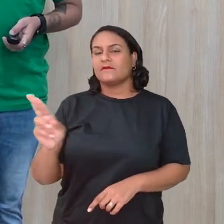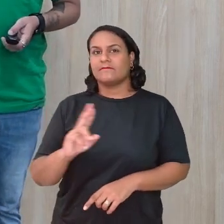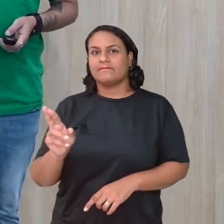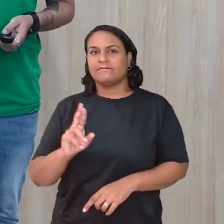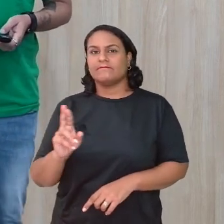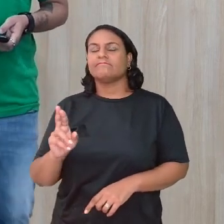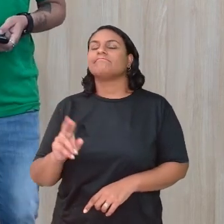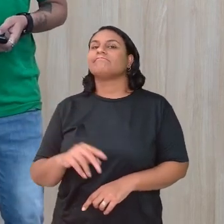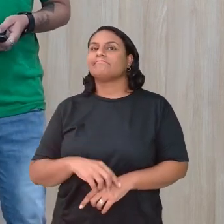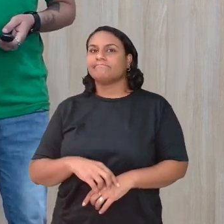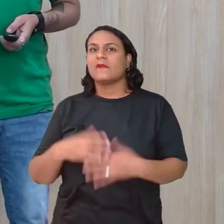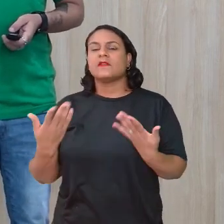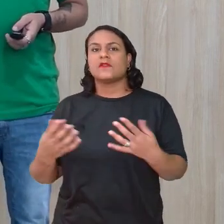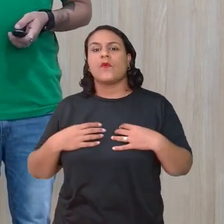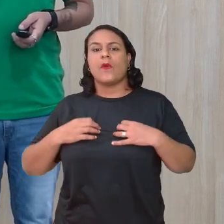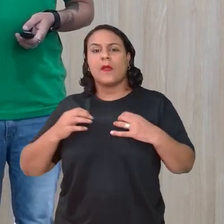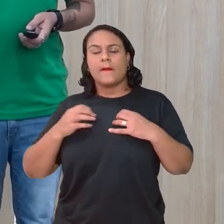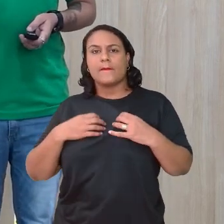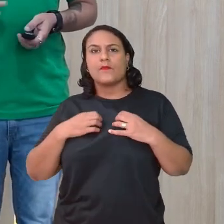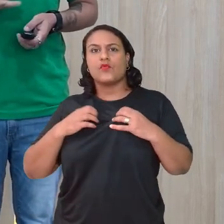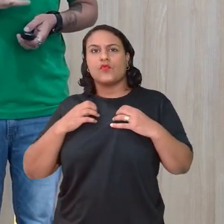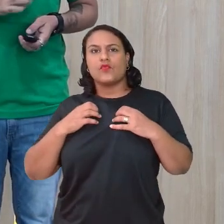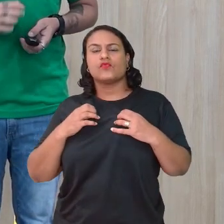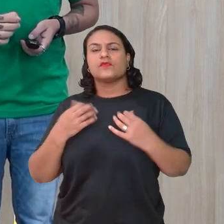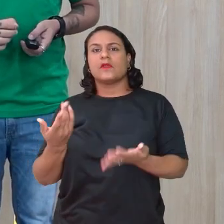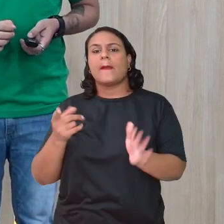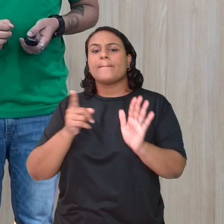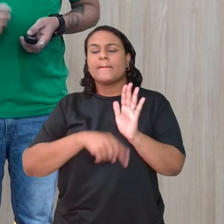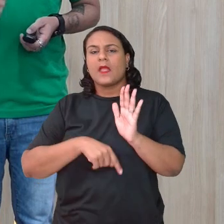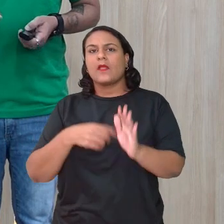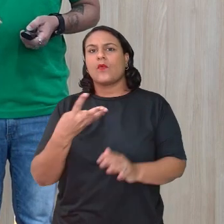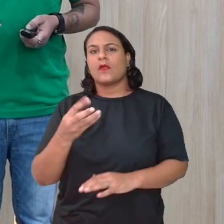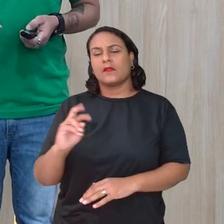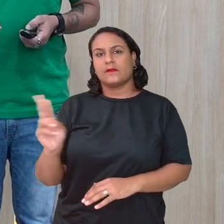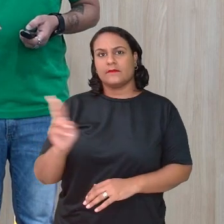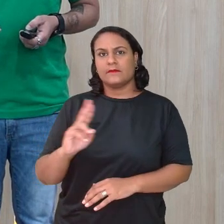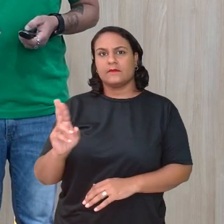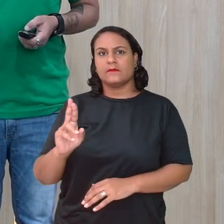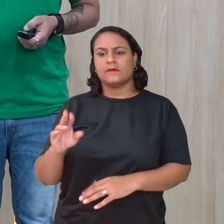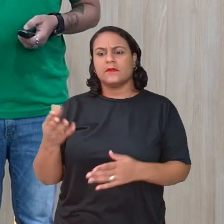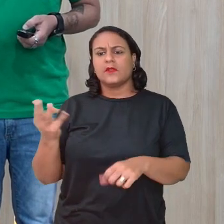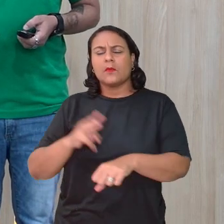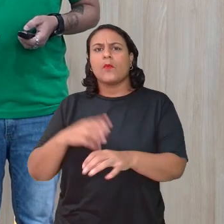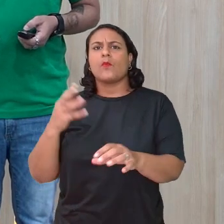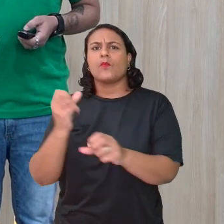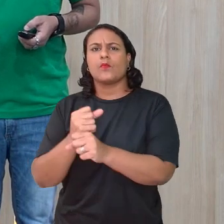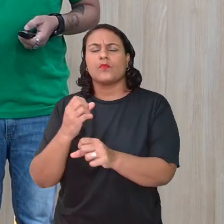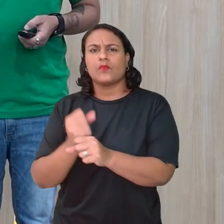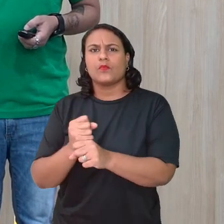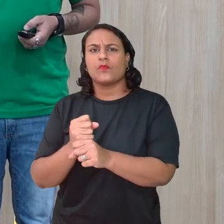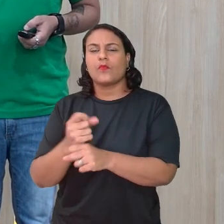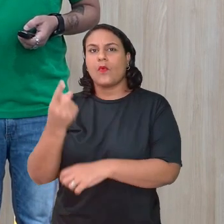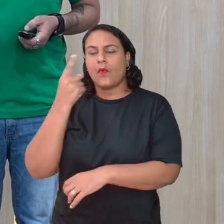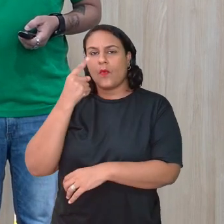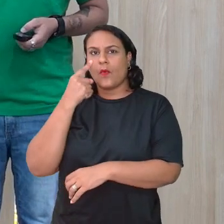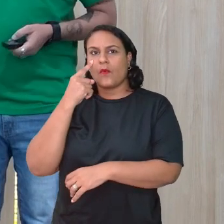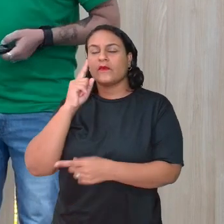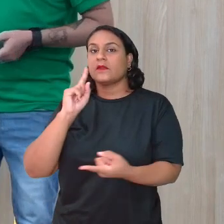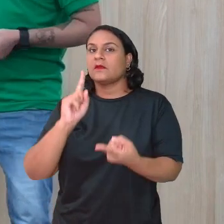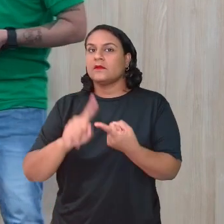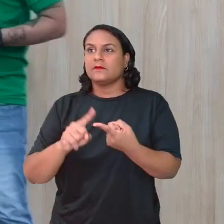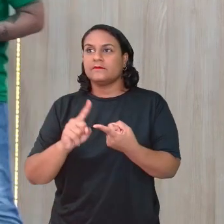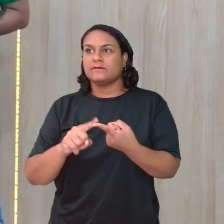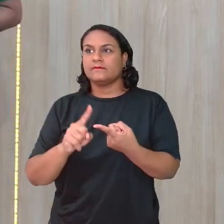seja, são as blusas que custam menos de R$40. E para fazer o cálculo aí, observe que eu vou ter casos